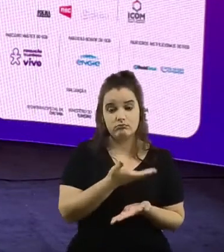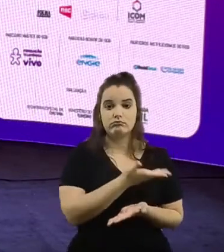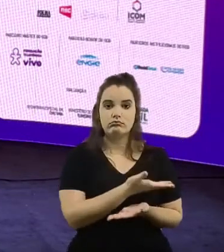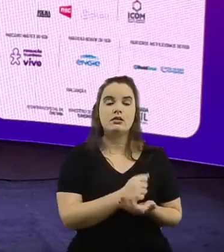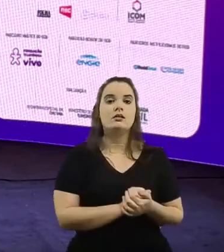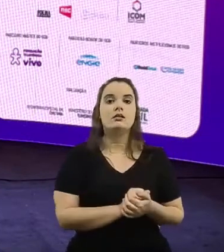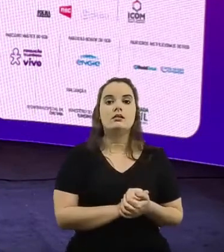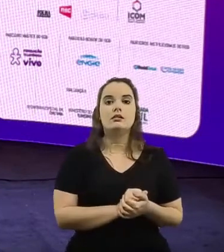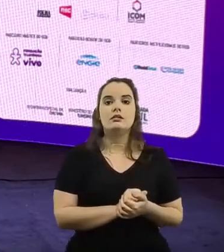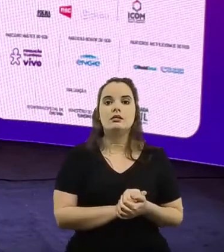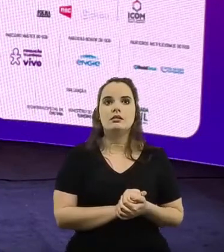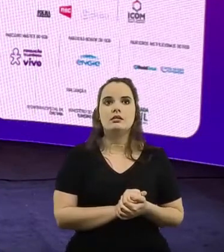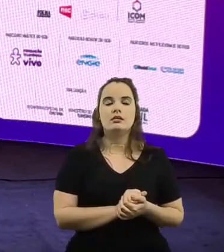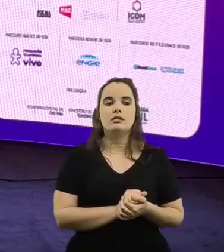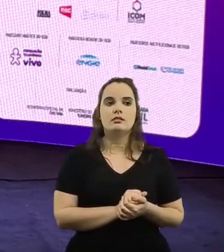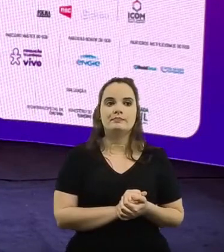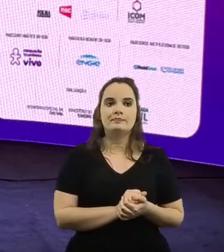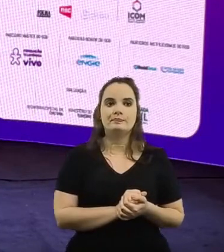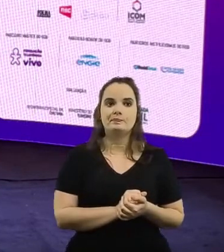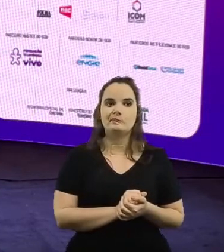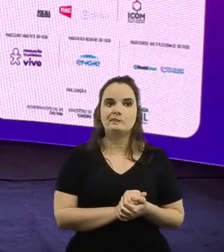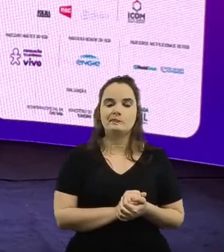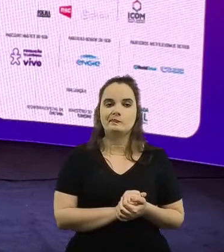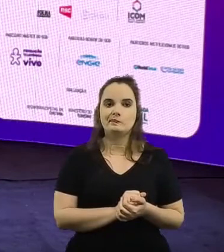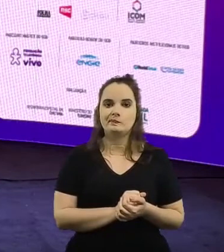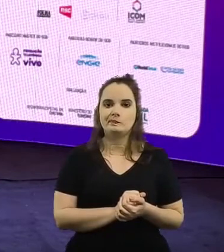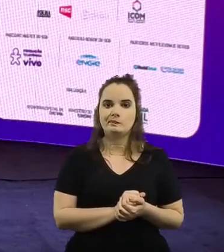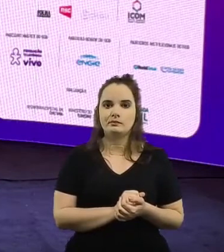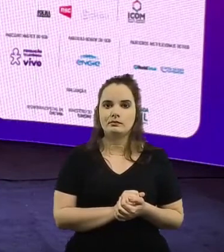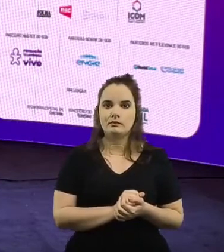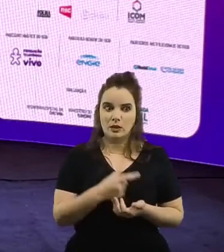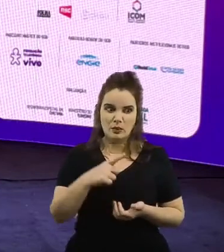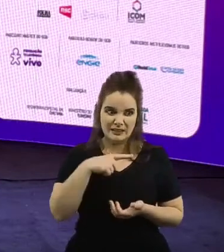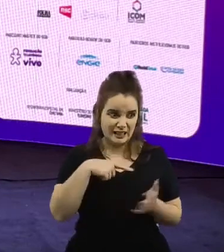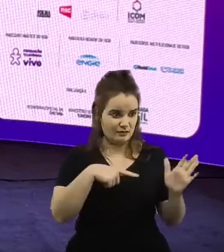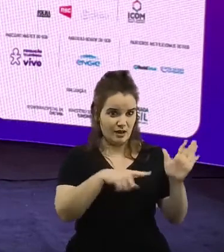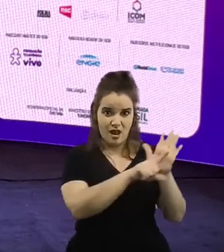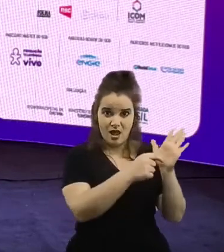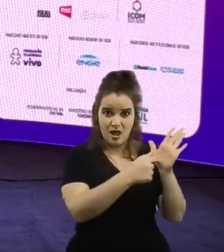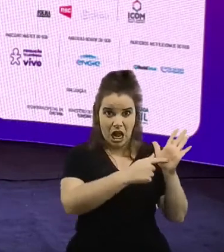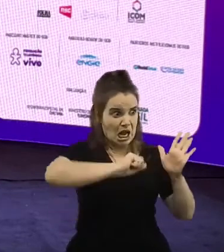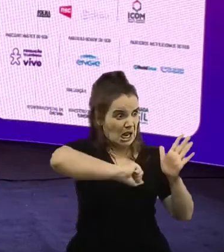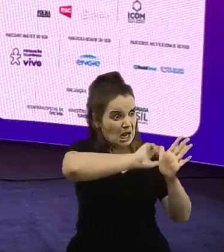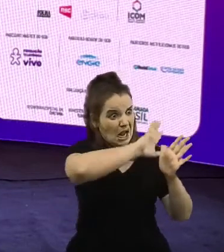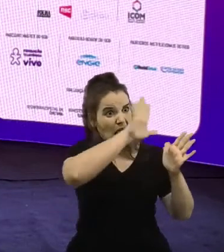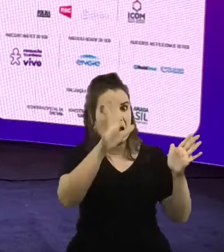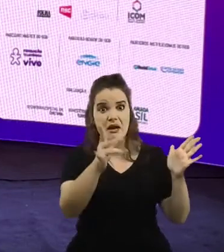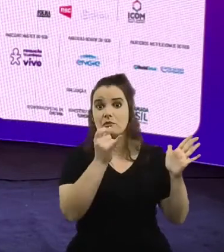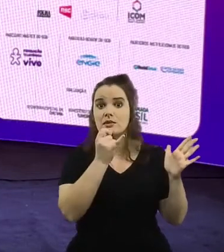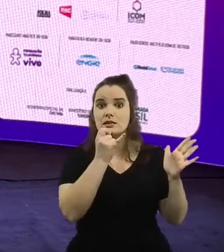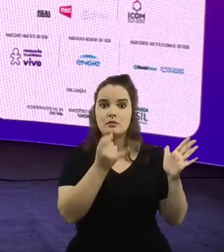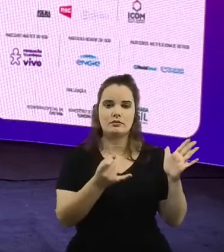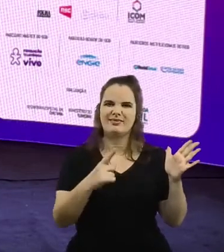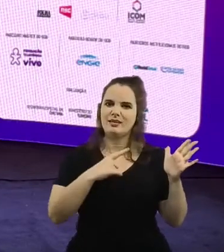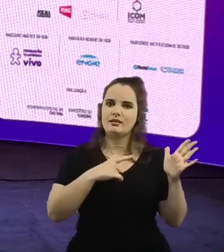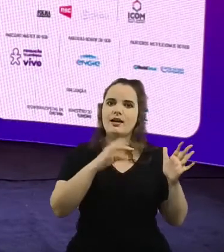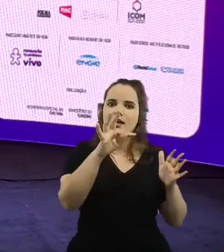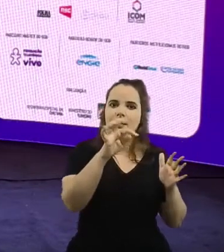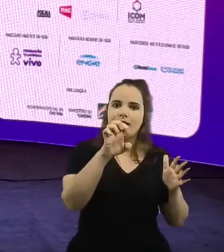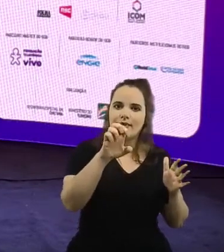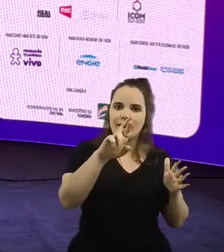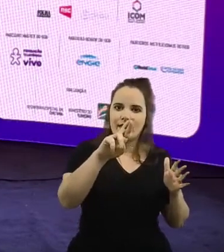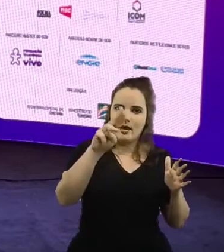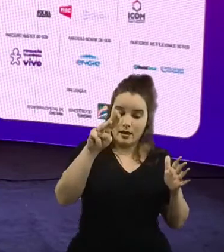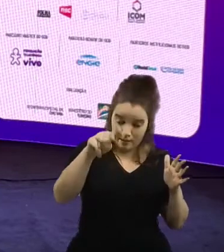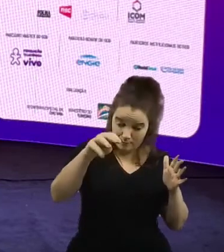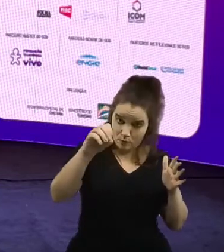ainda não existe uma determinação muito clara sobre como devem ser os termos de uso, as políticas de privacidade e